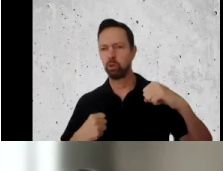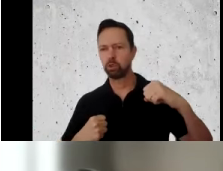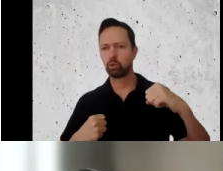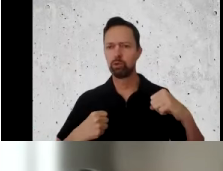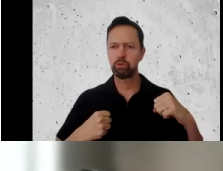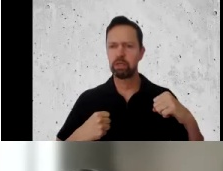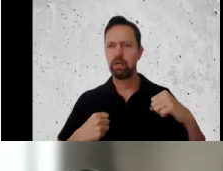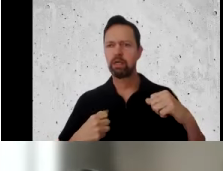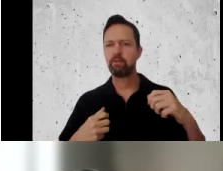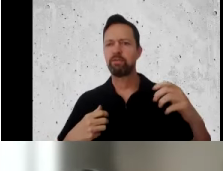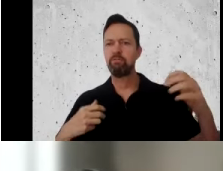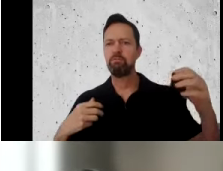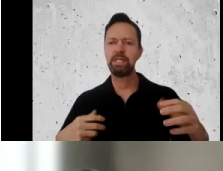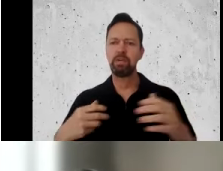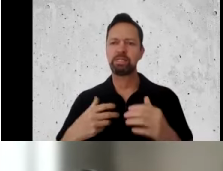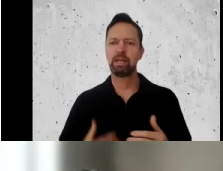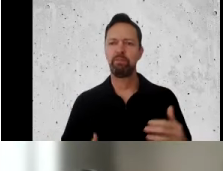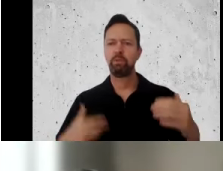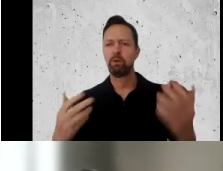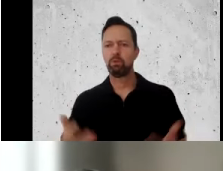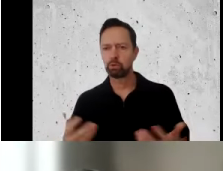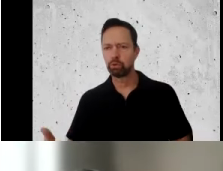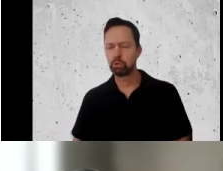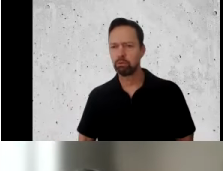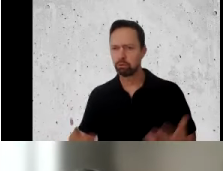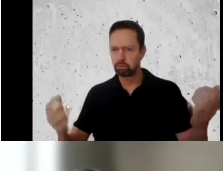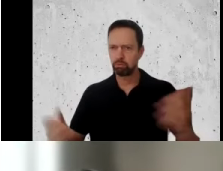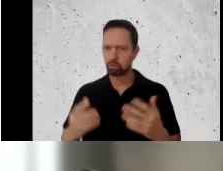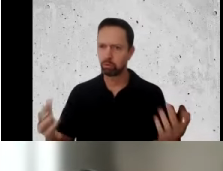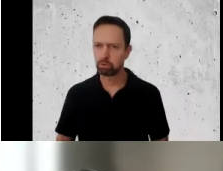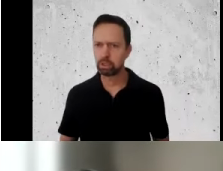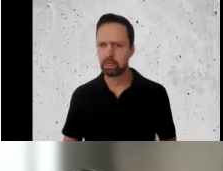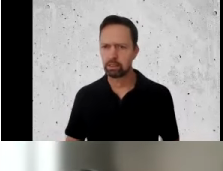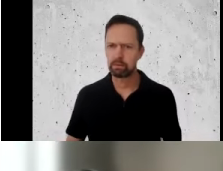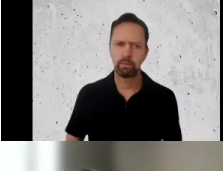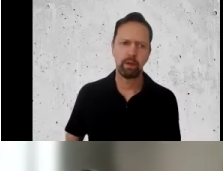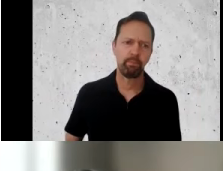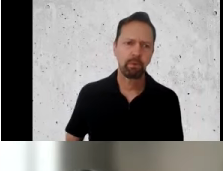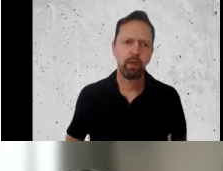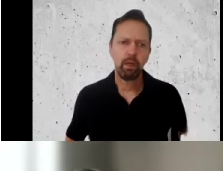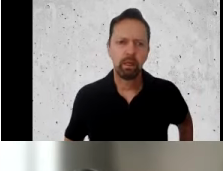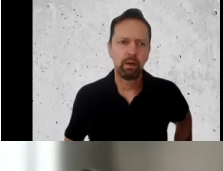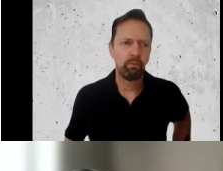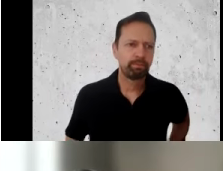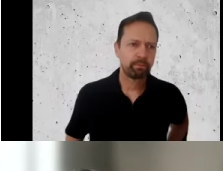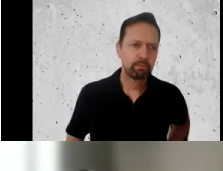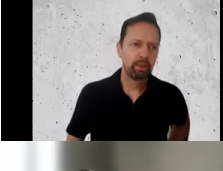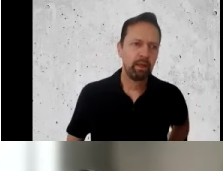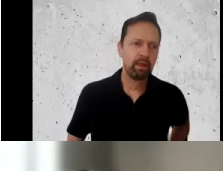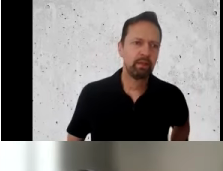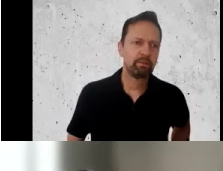comparando esses dois custos e você vai minimizar os custos gerais, né? Então,